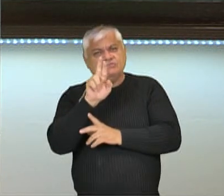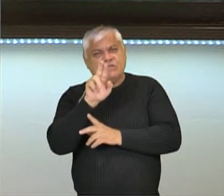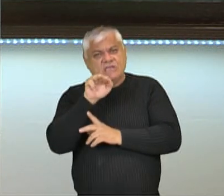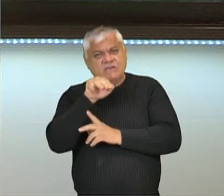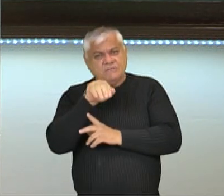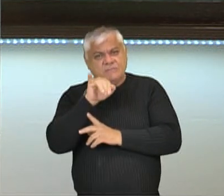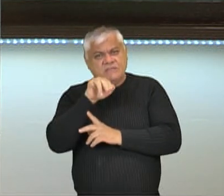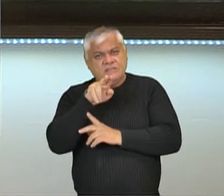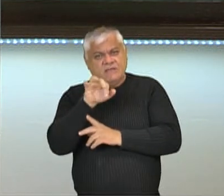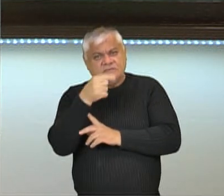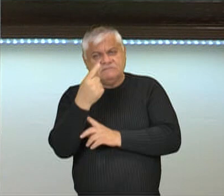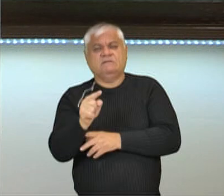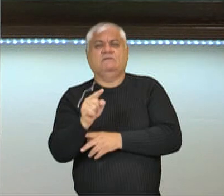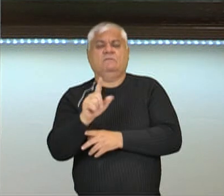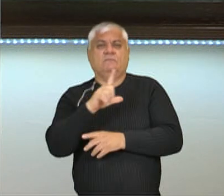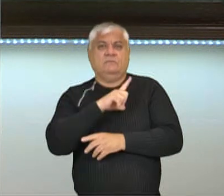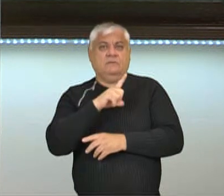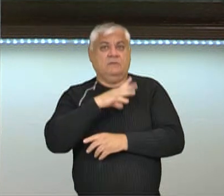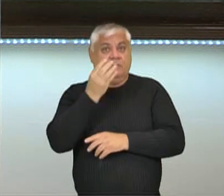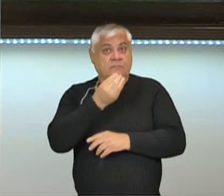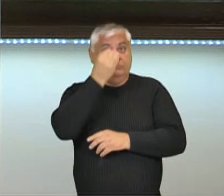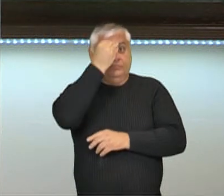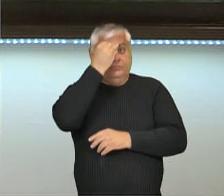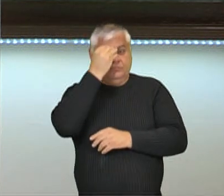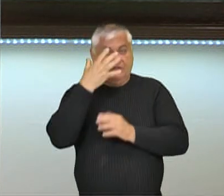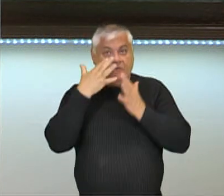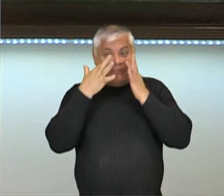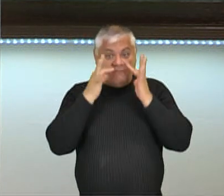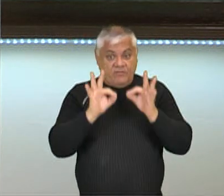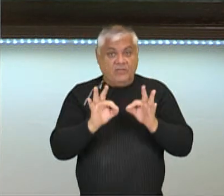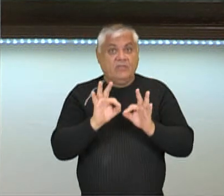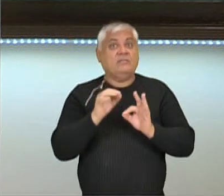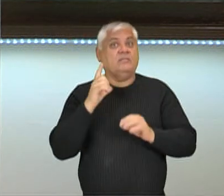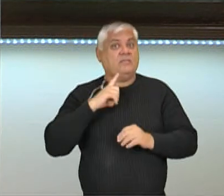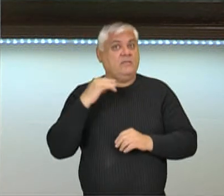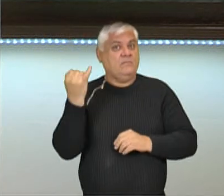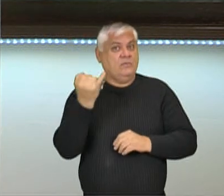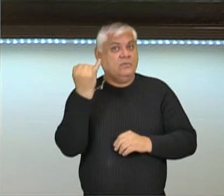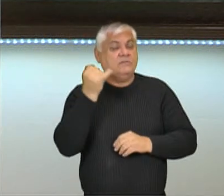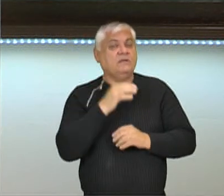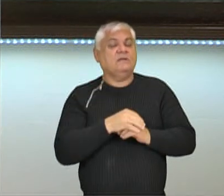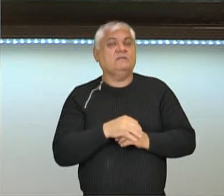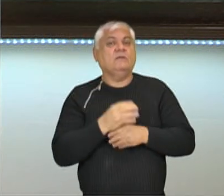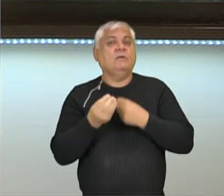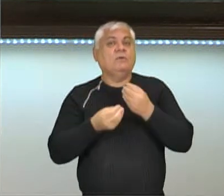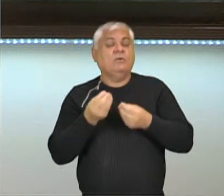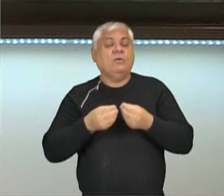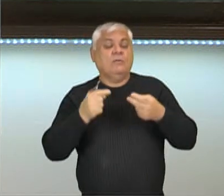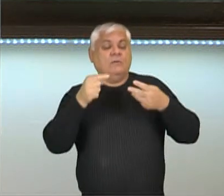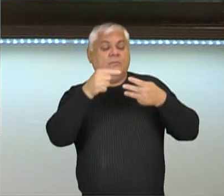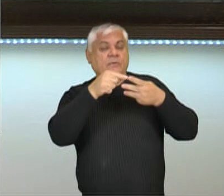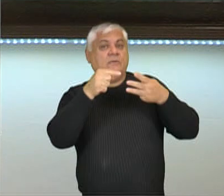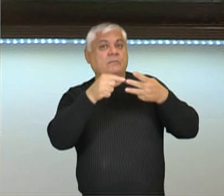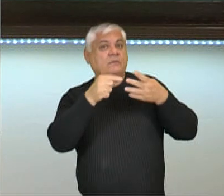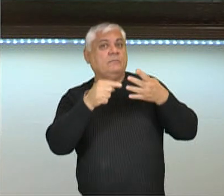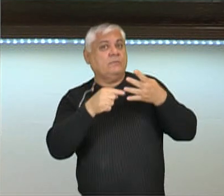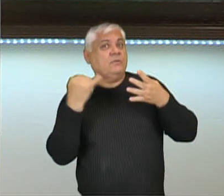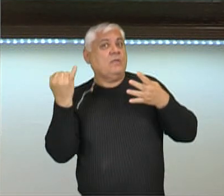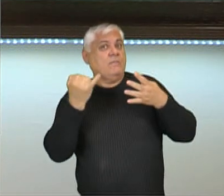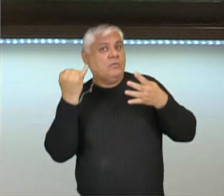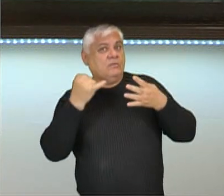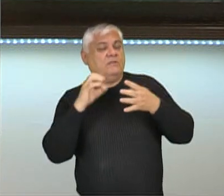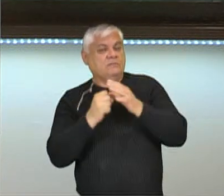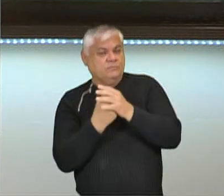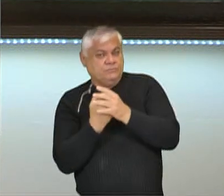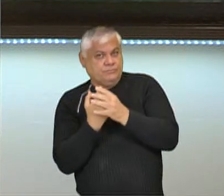de você. Não esqueça de observar um detalhe importantíssimo, as condições favoráveis para a germinação. Então,